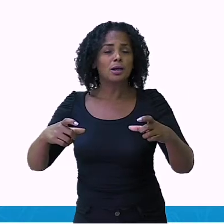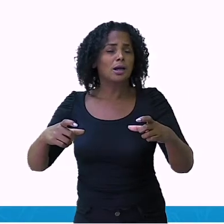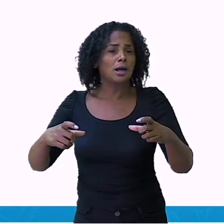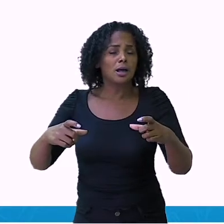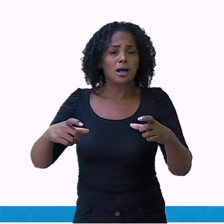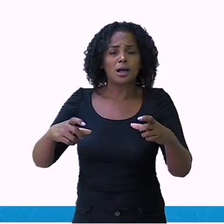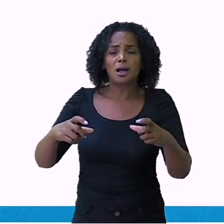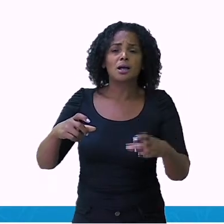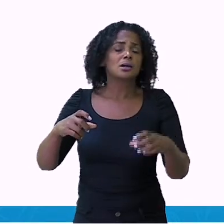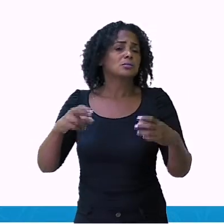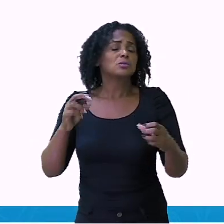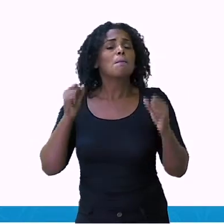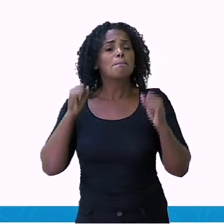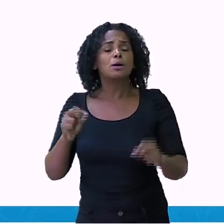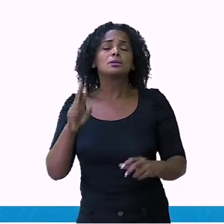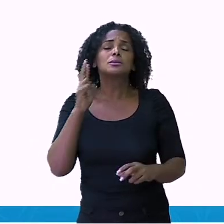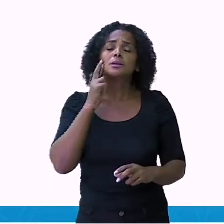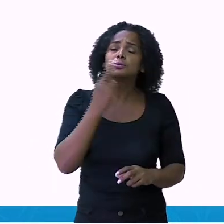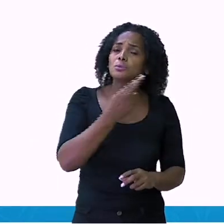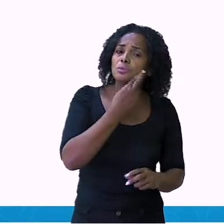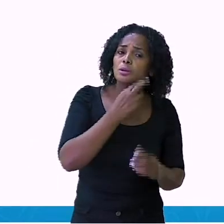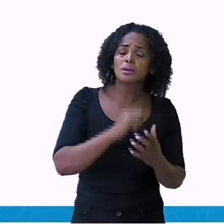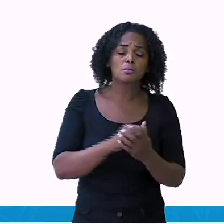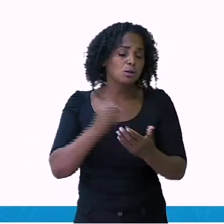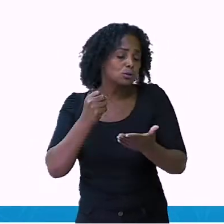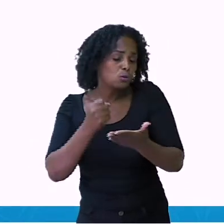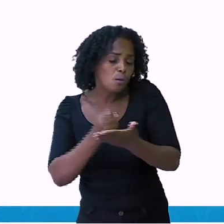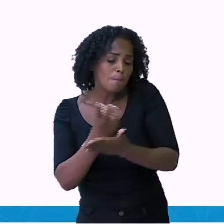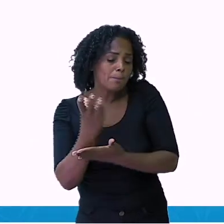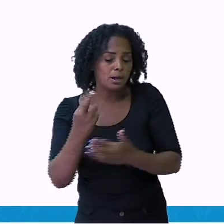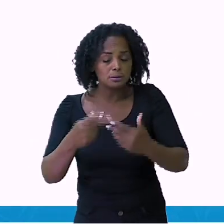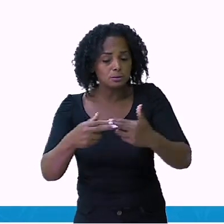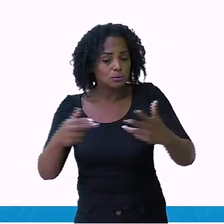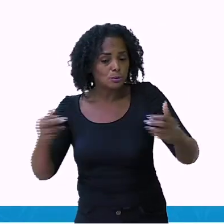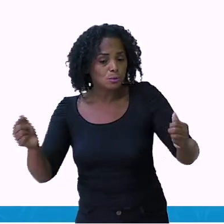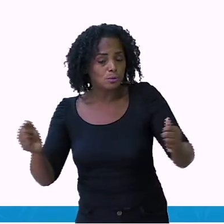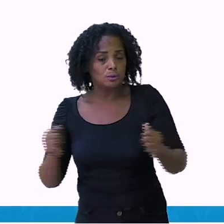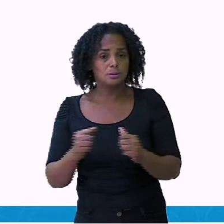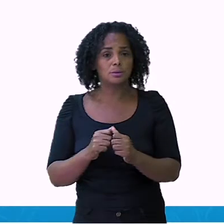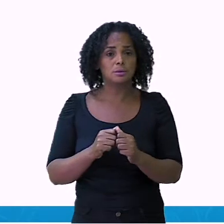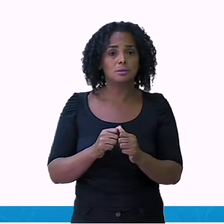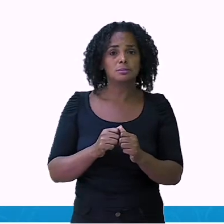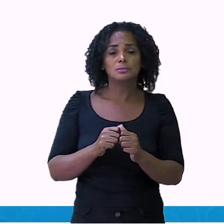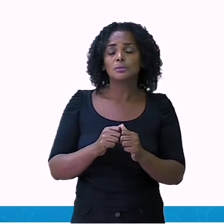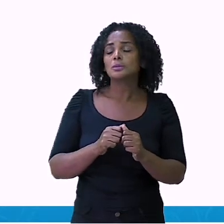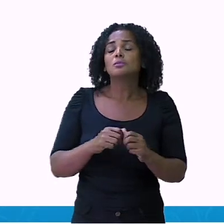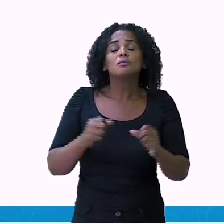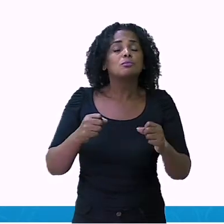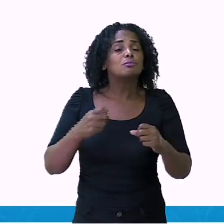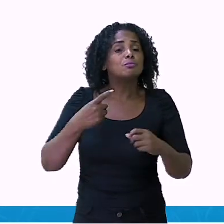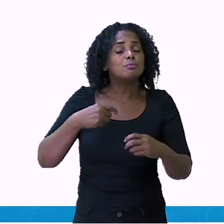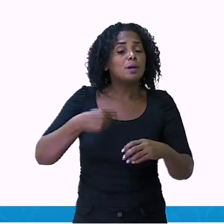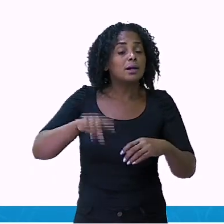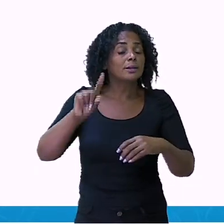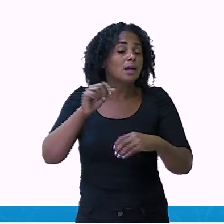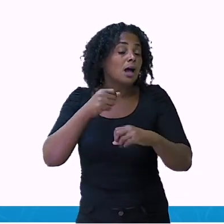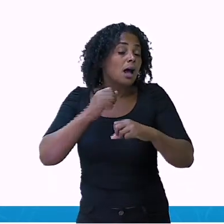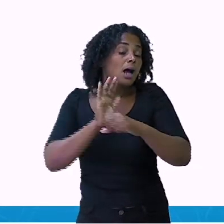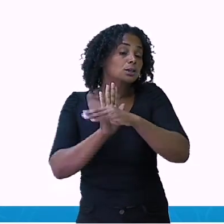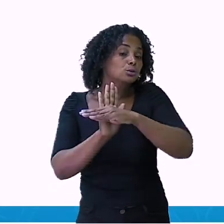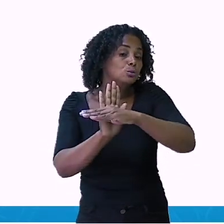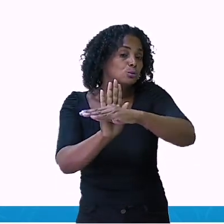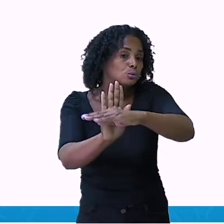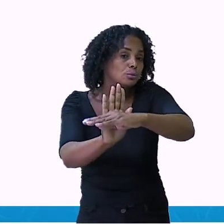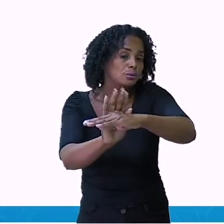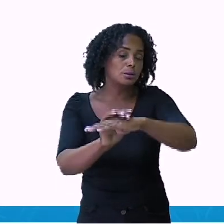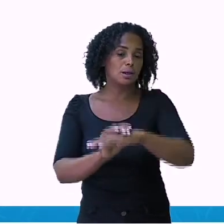em um restaurante, né? Você vai comprar talvez artesanato local daquele local. Então, vai estabelecendo ali uma